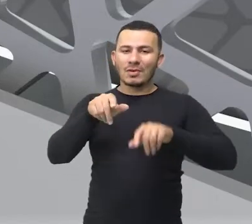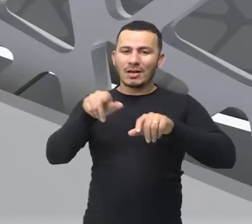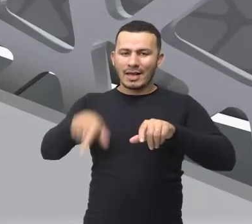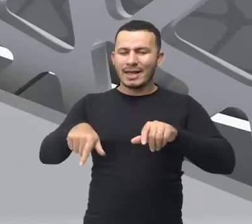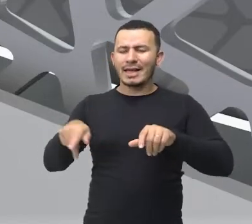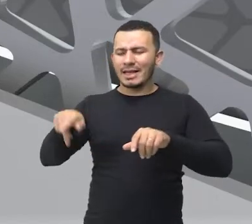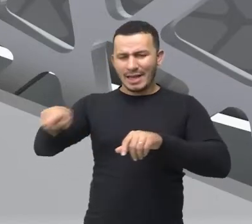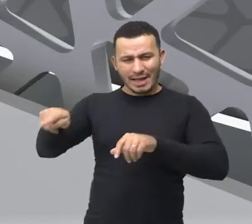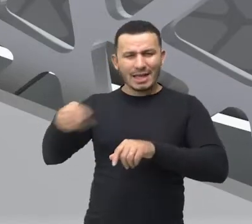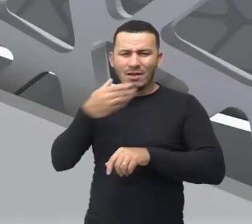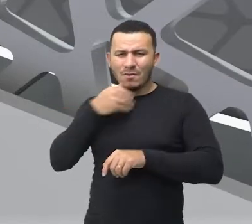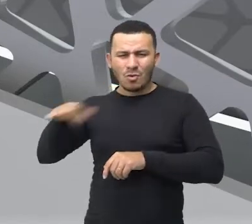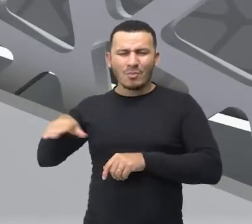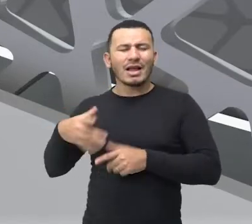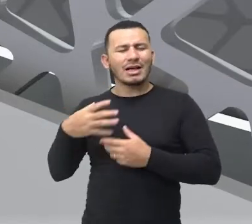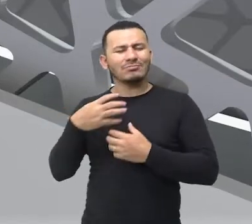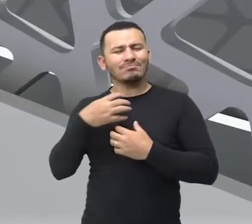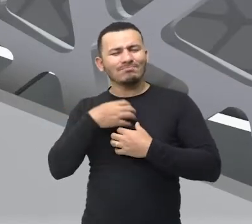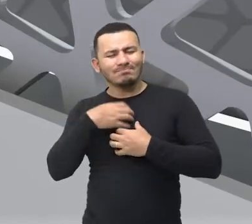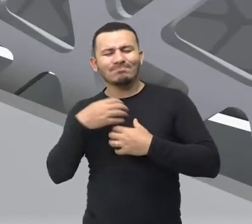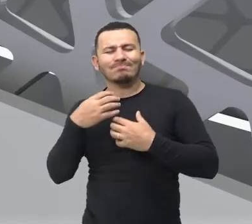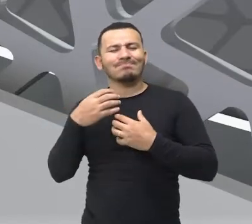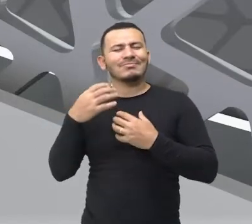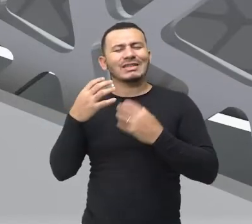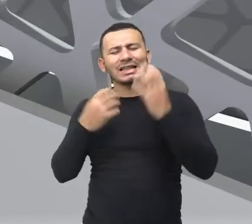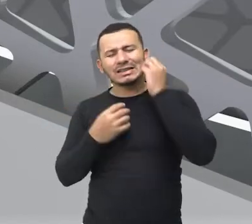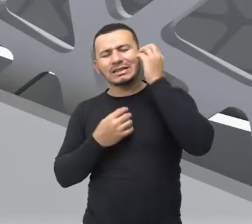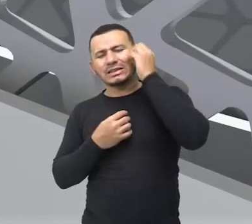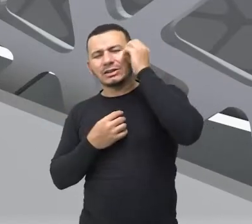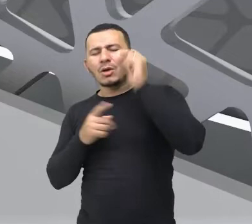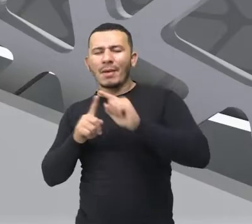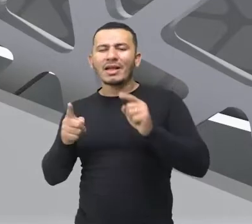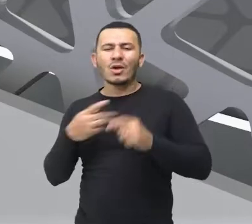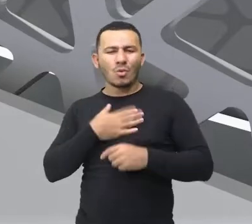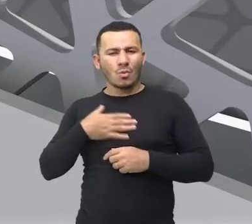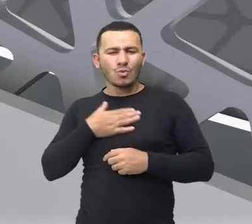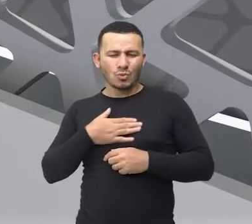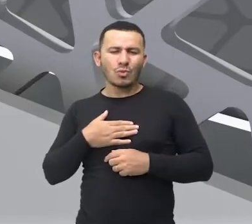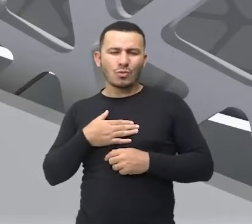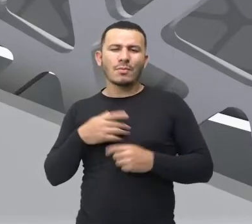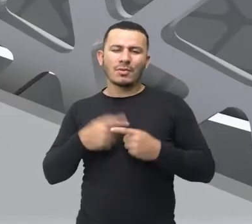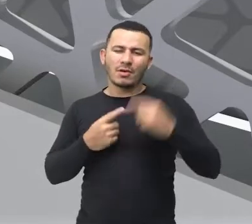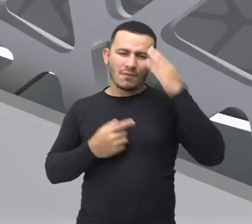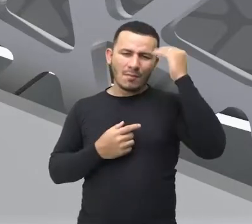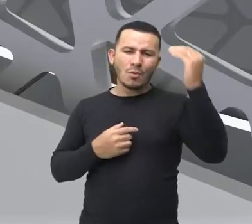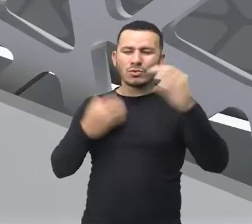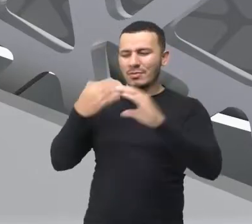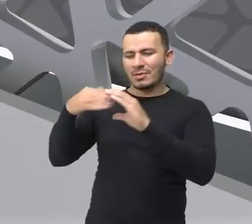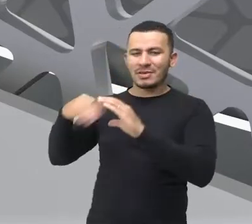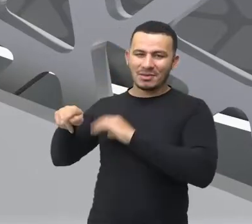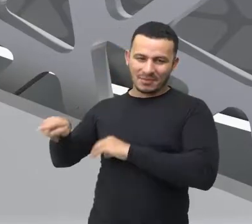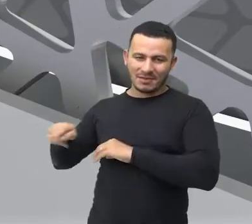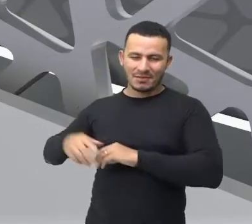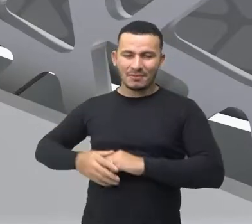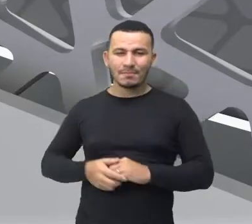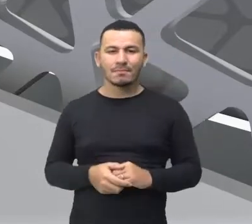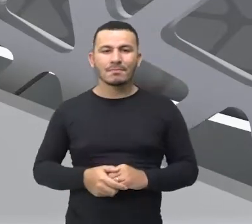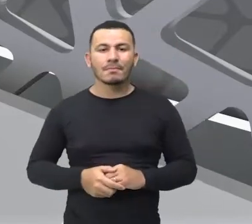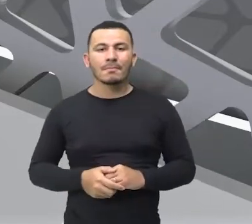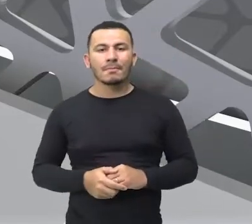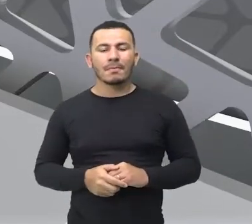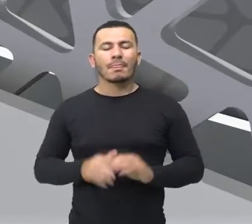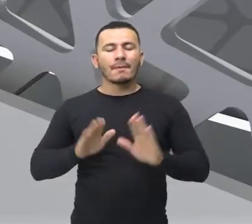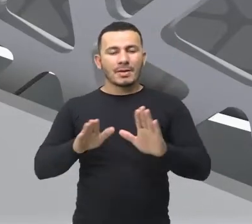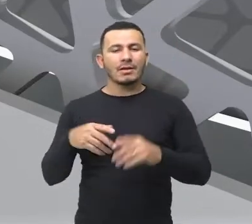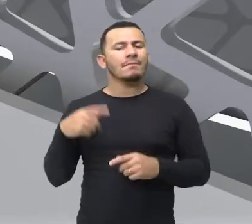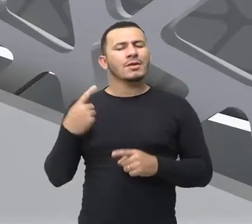ali naquela situação, estava machucado depois da mordida de tantos animais, ok? Agora, por que ele cometeu, ou